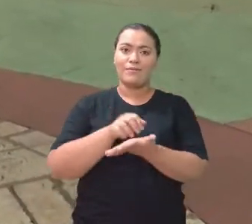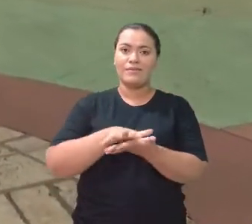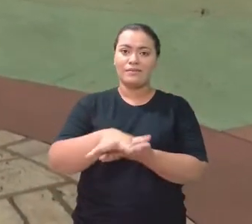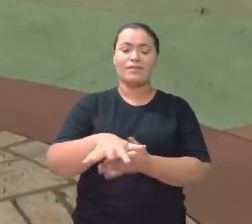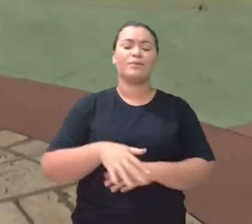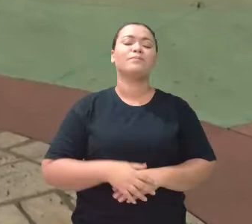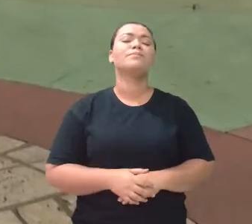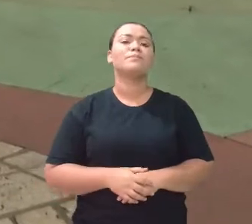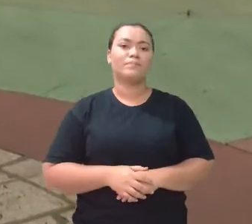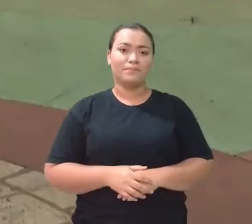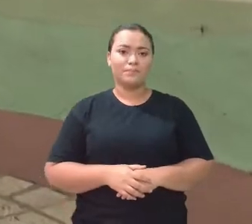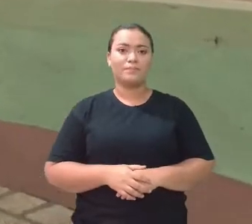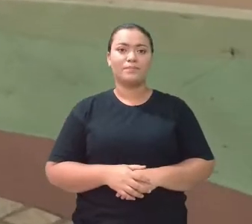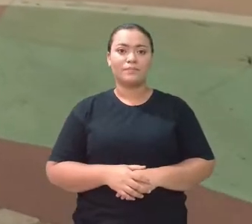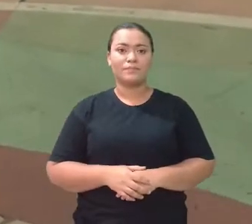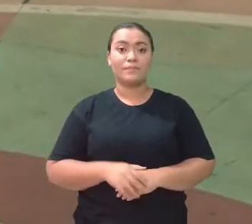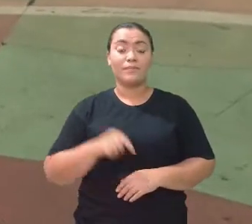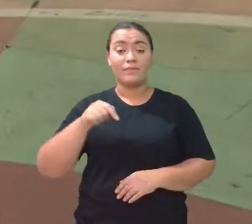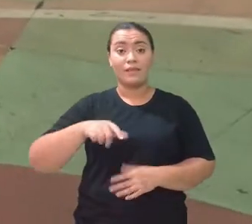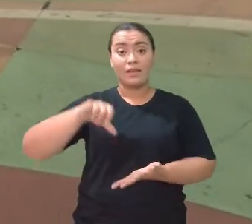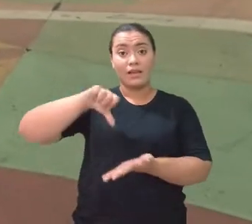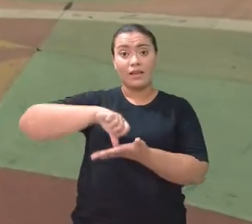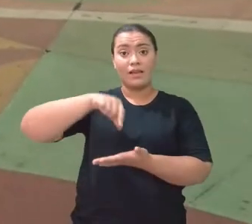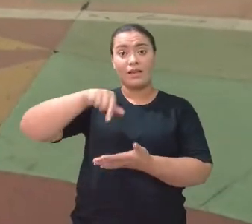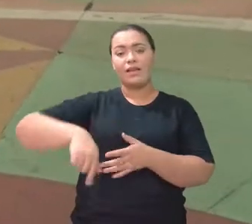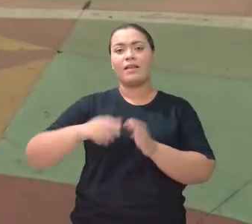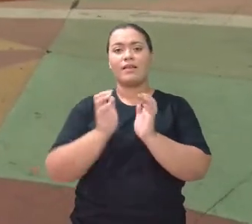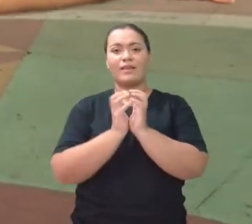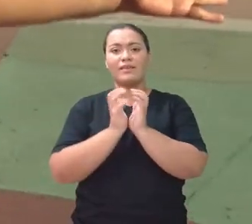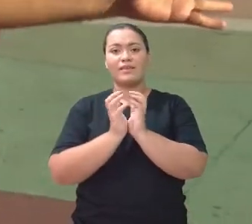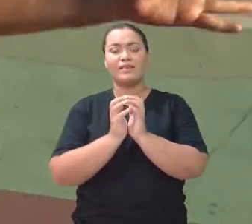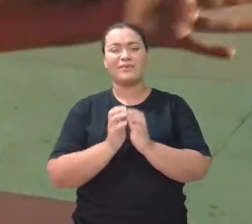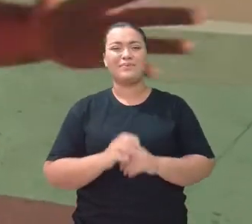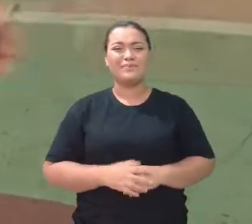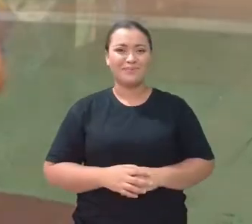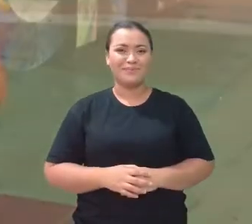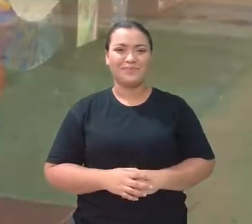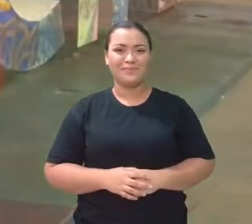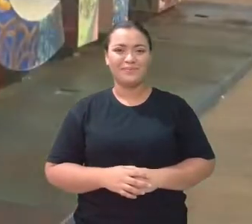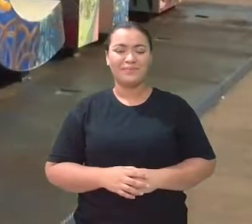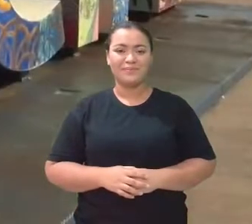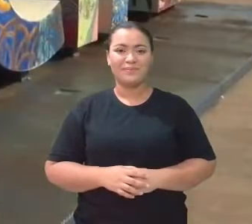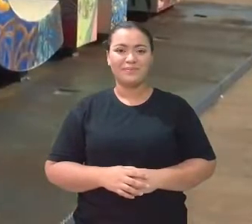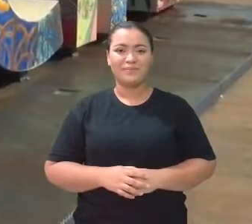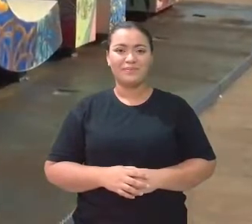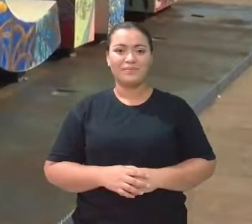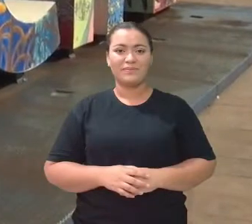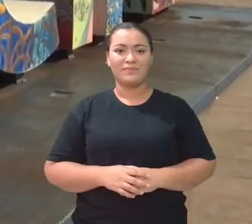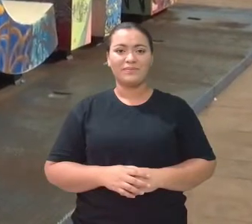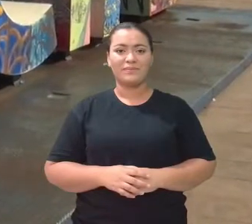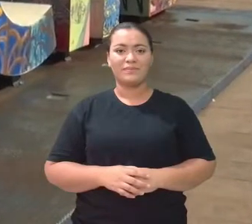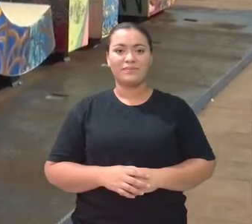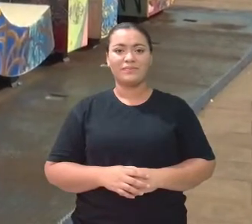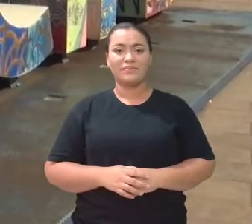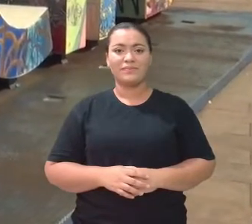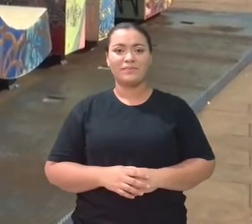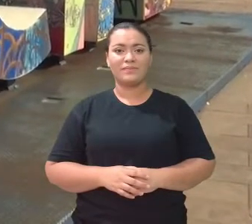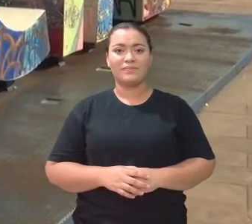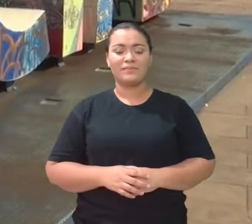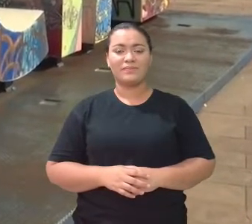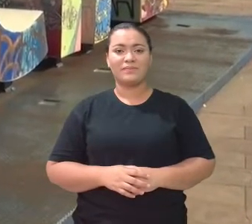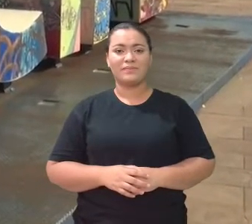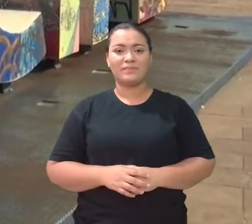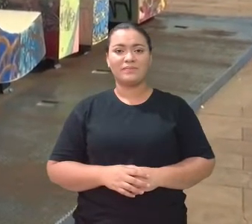Marco Central da nossa capital recifense. Recife tem um